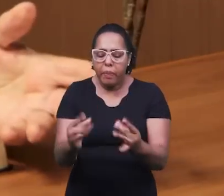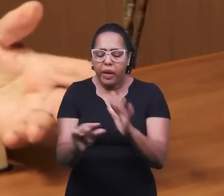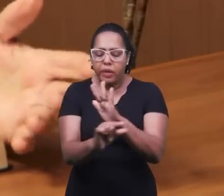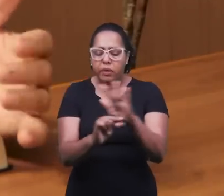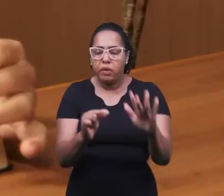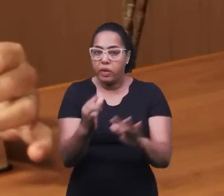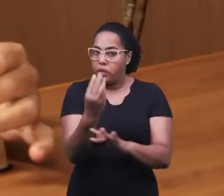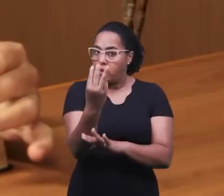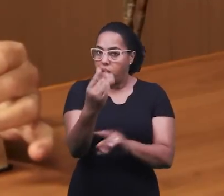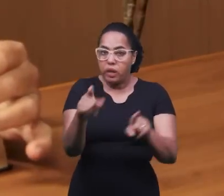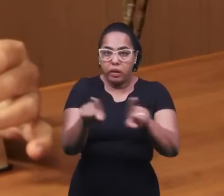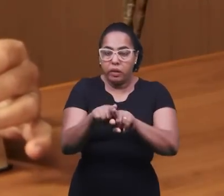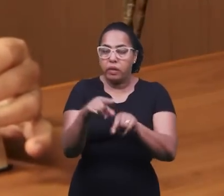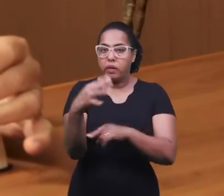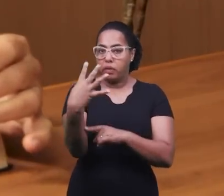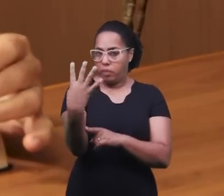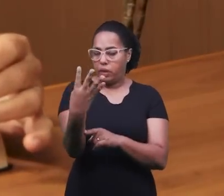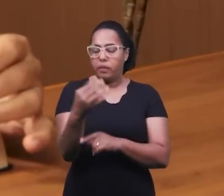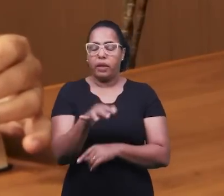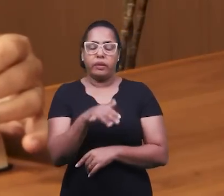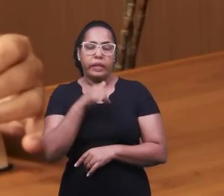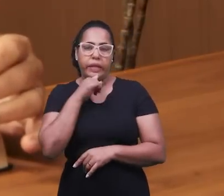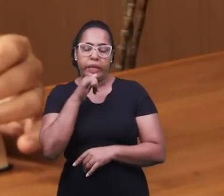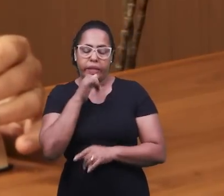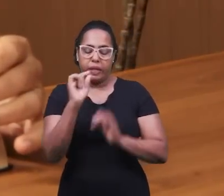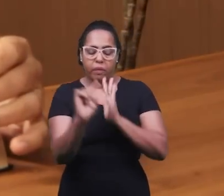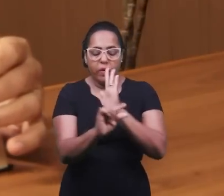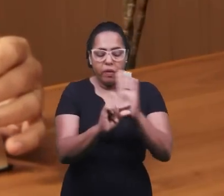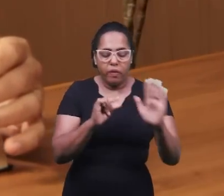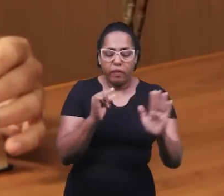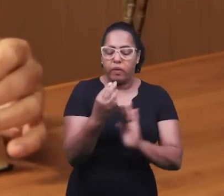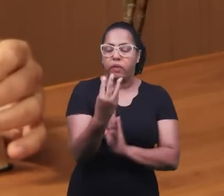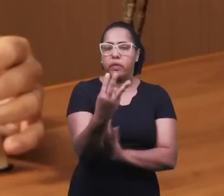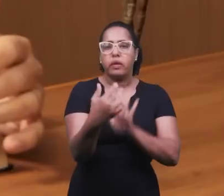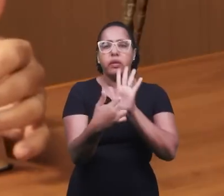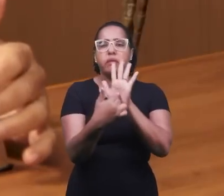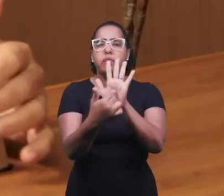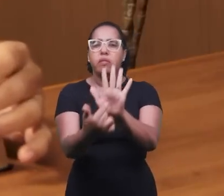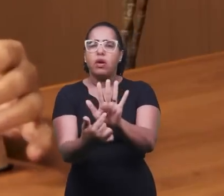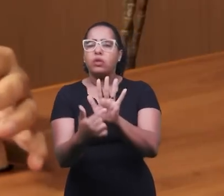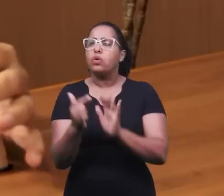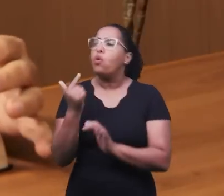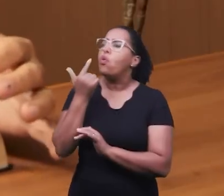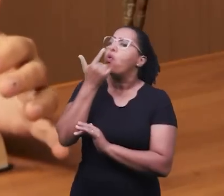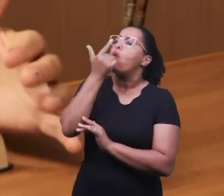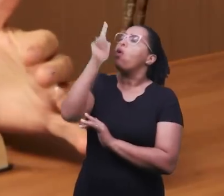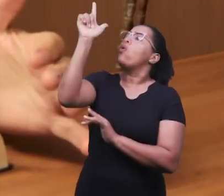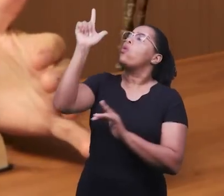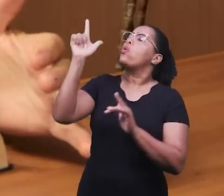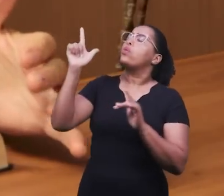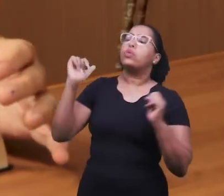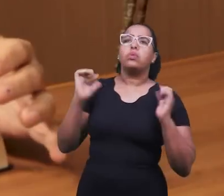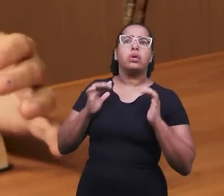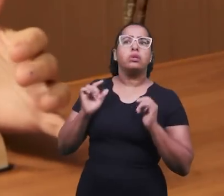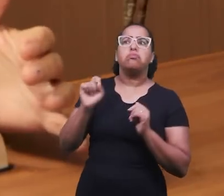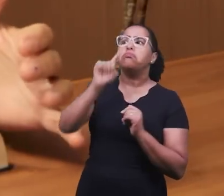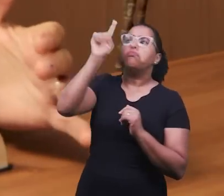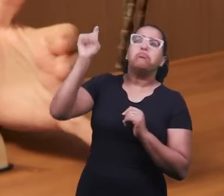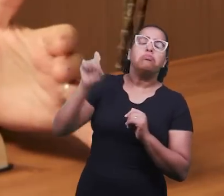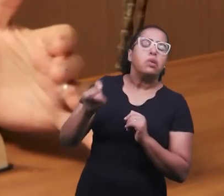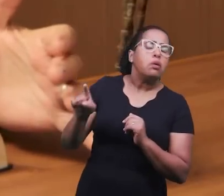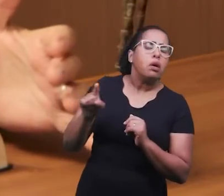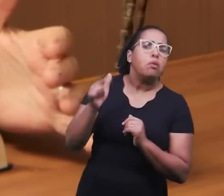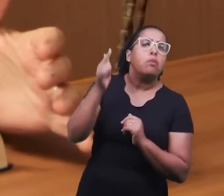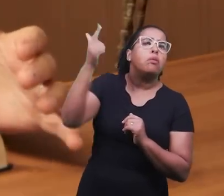nos versos 3 e 4. Então, quando a gente pega, por exemplo, no verso 3, que ele fala, e veio outro anjo, né? Que outro anjo